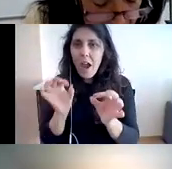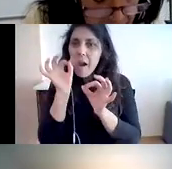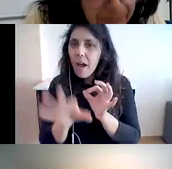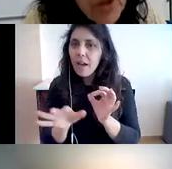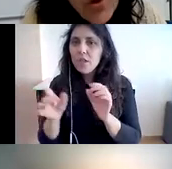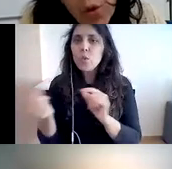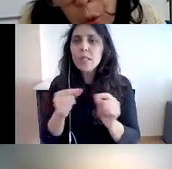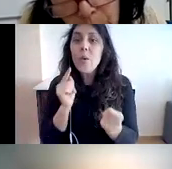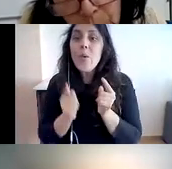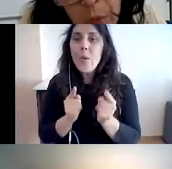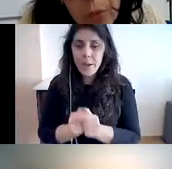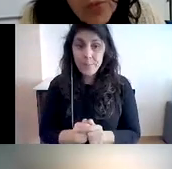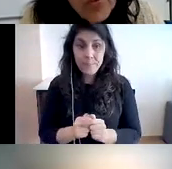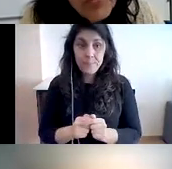é